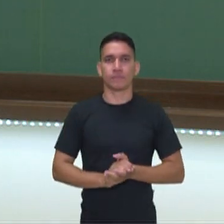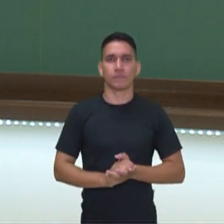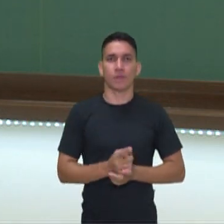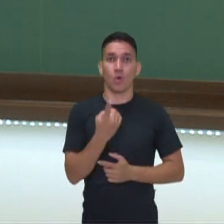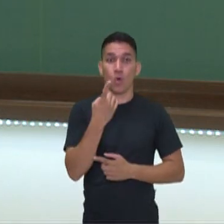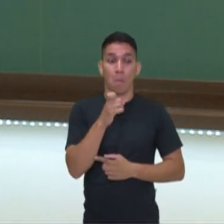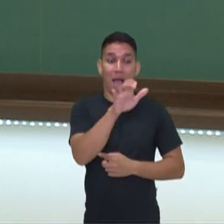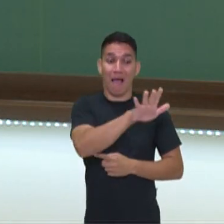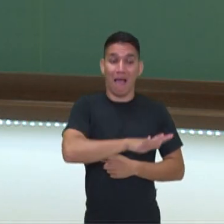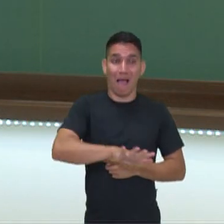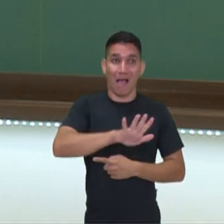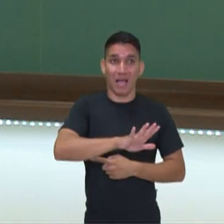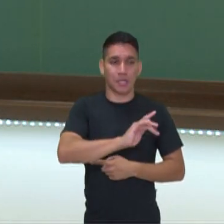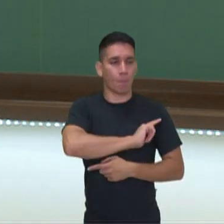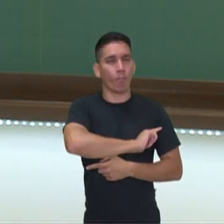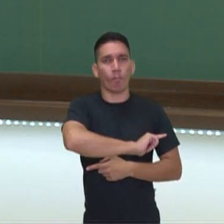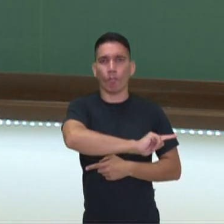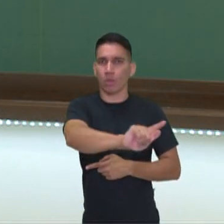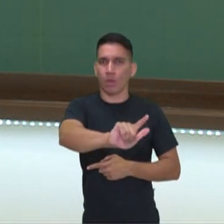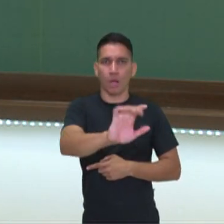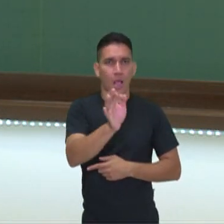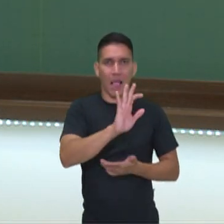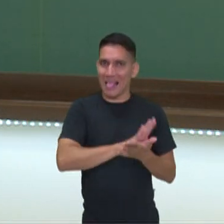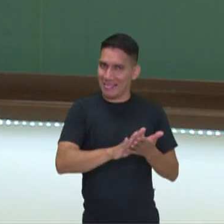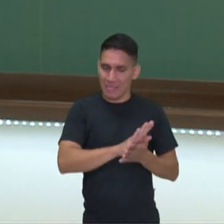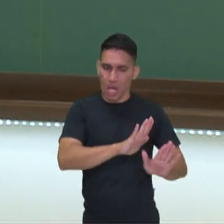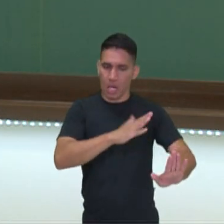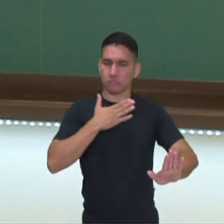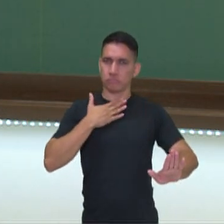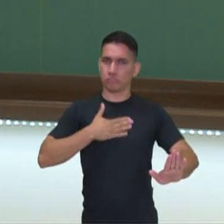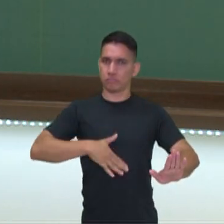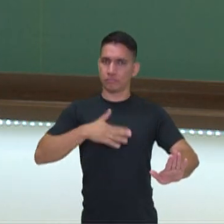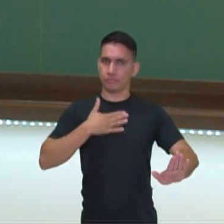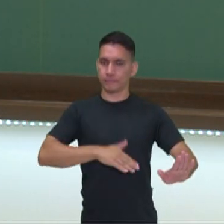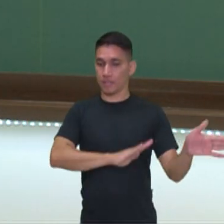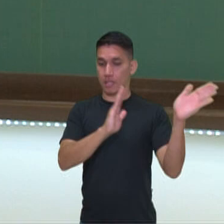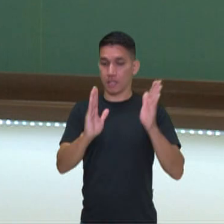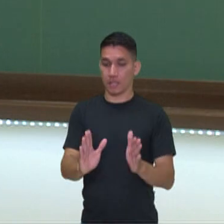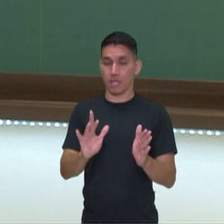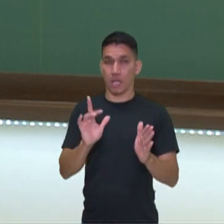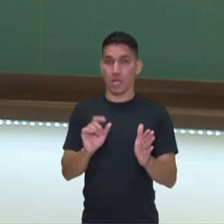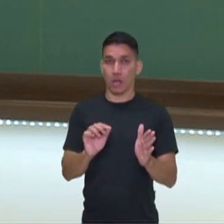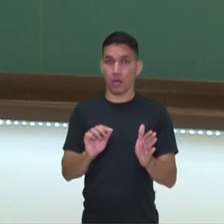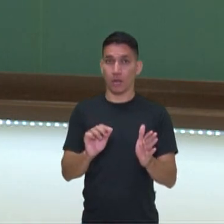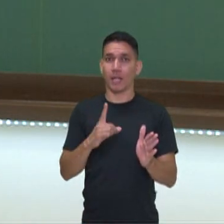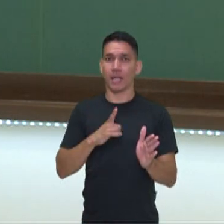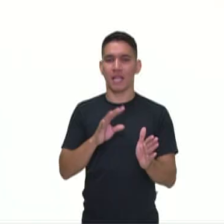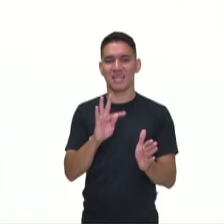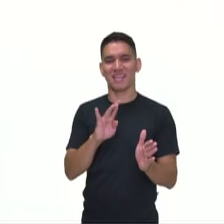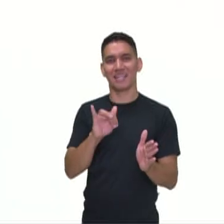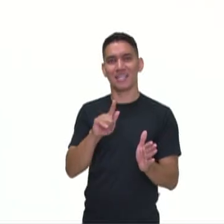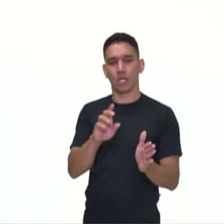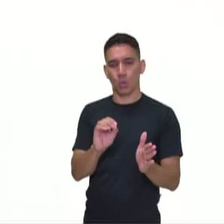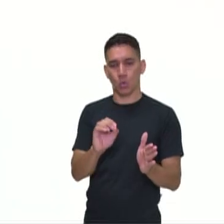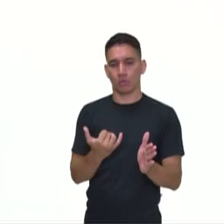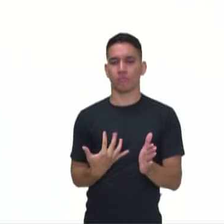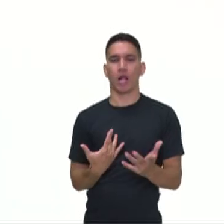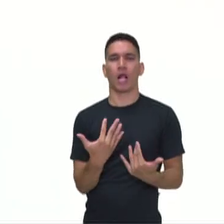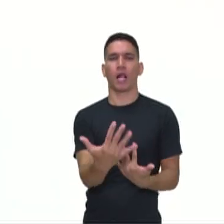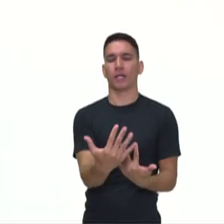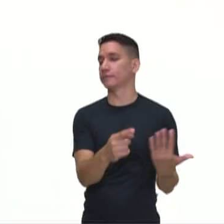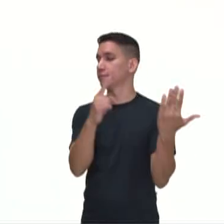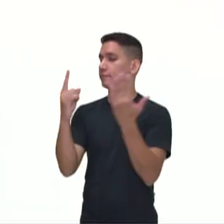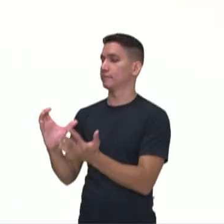não planta nada, deixa descansando, recuperando a terra. Numa segunda parte, trigo. Numa terceira, cevada.